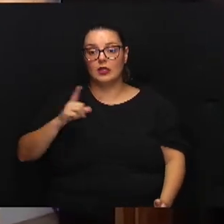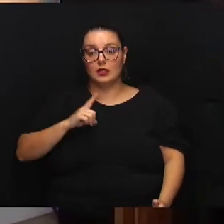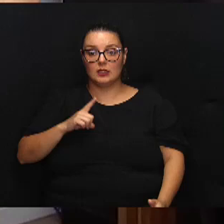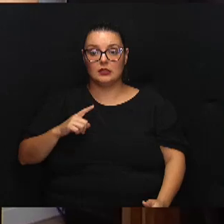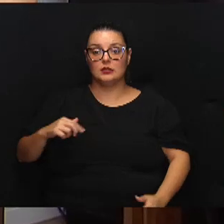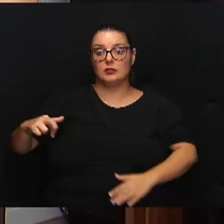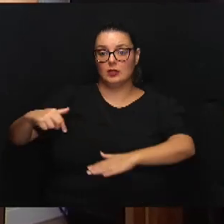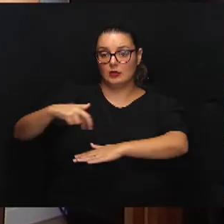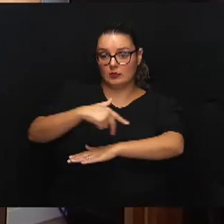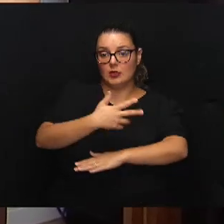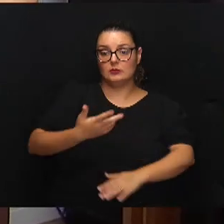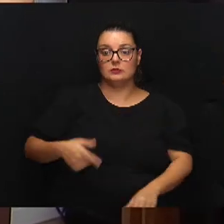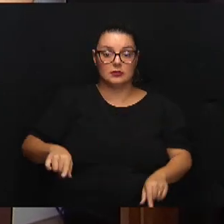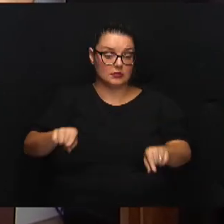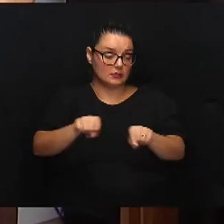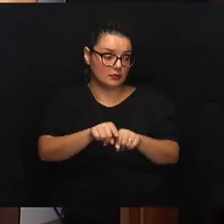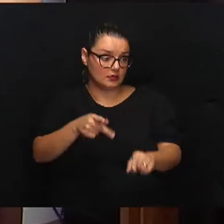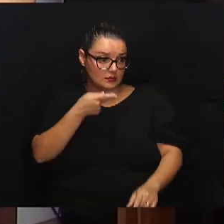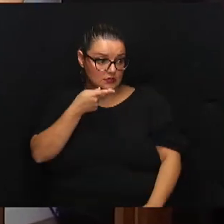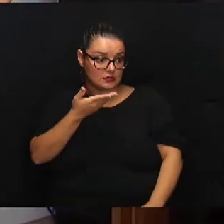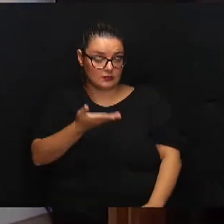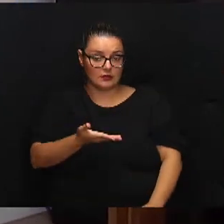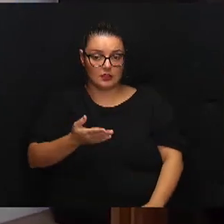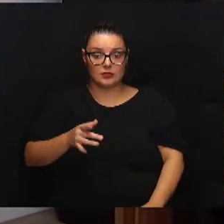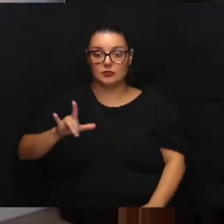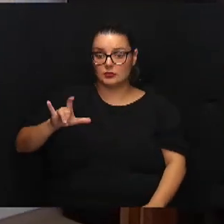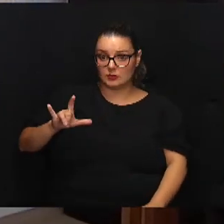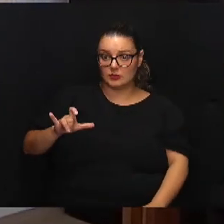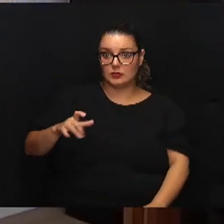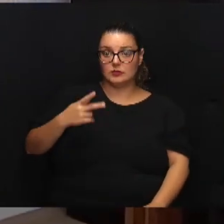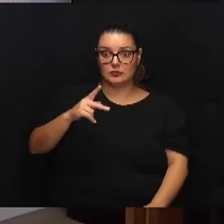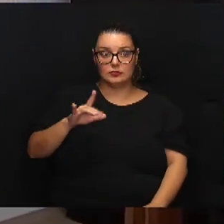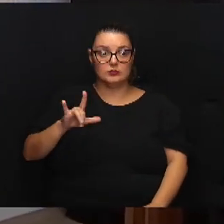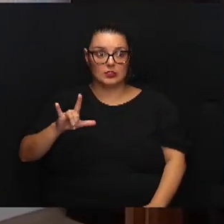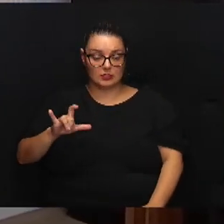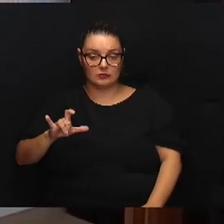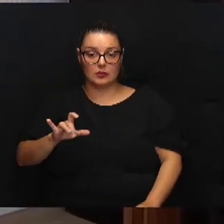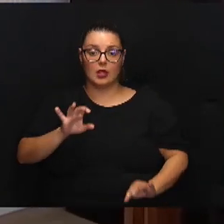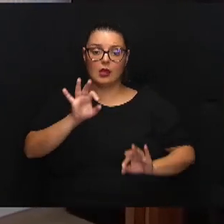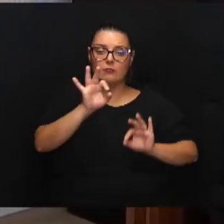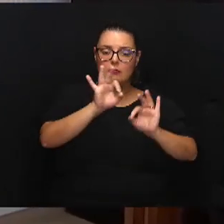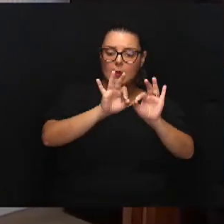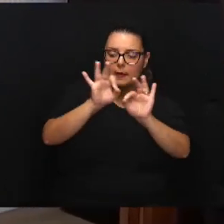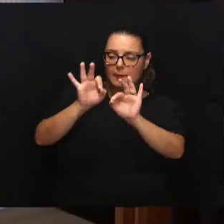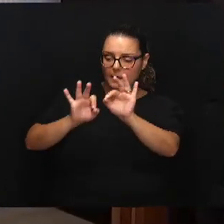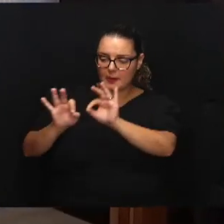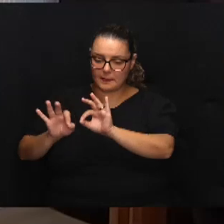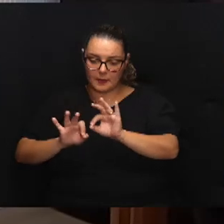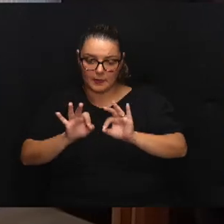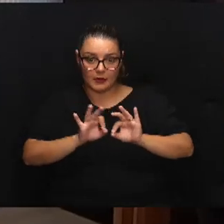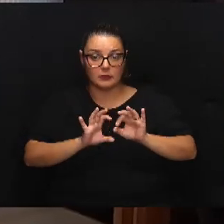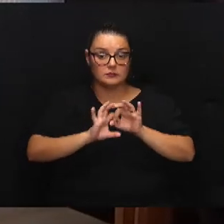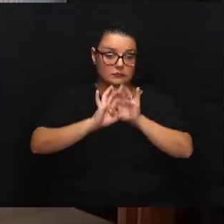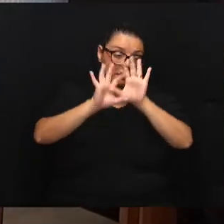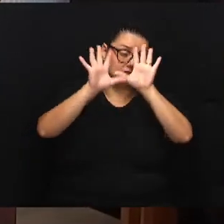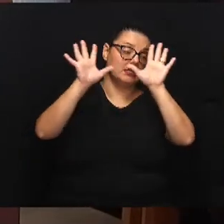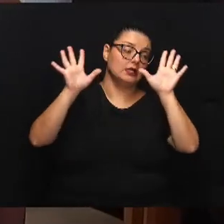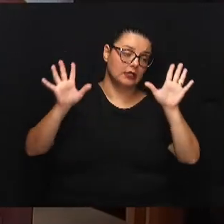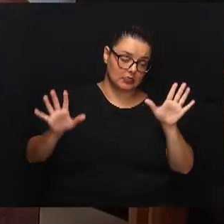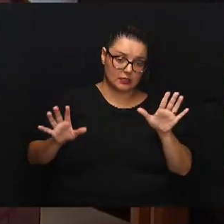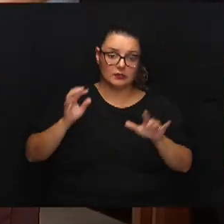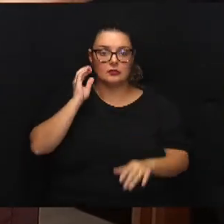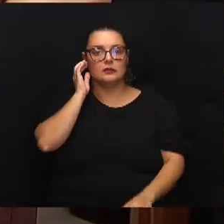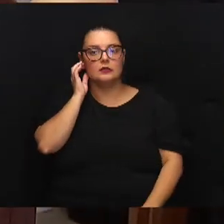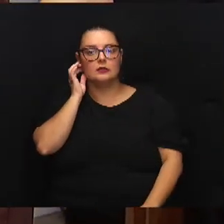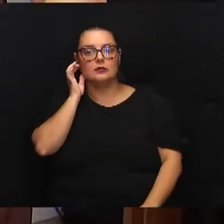moda. Inclusive, você menciona o Instagram, o seu Instagram ele é bem organizado, ele deixa bem claro qual